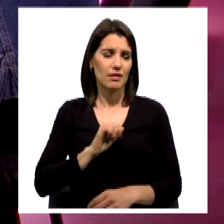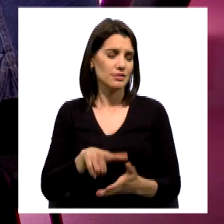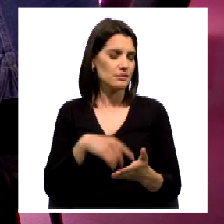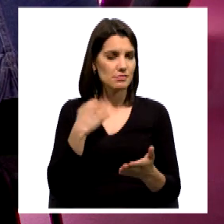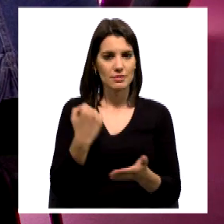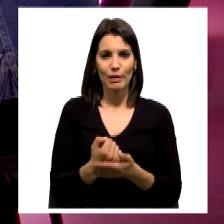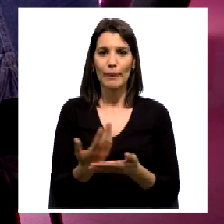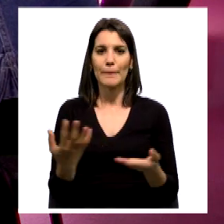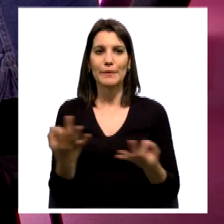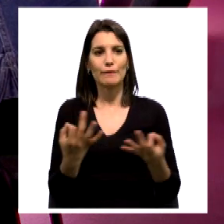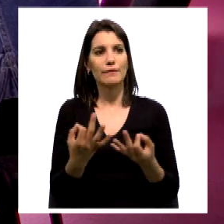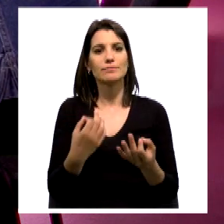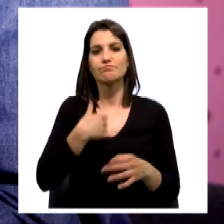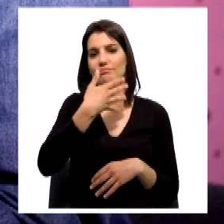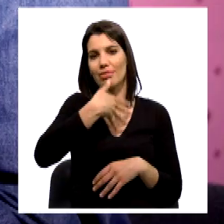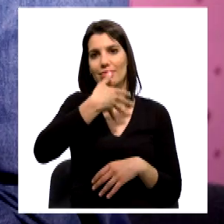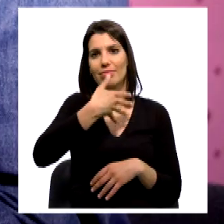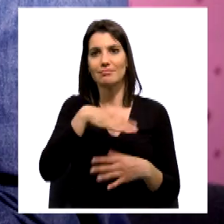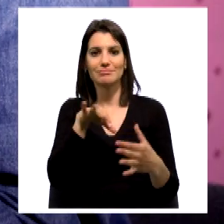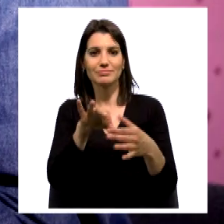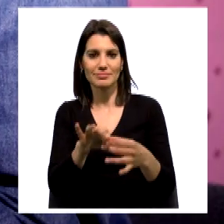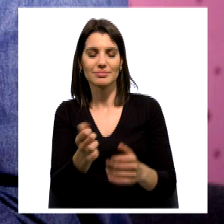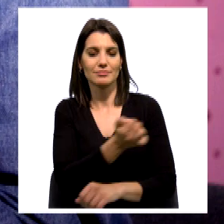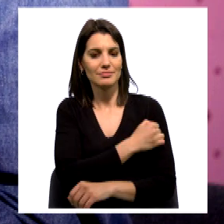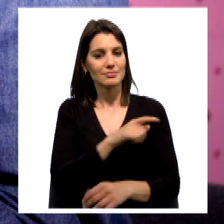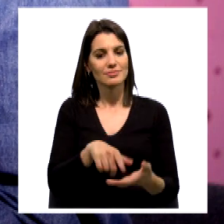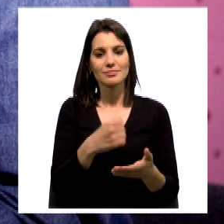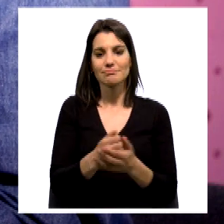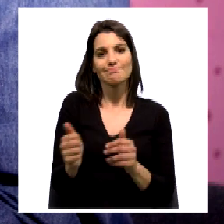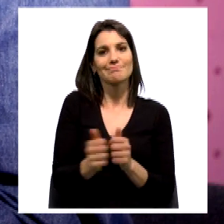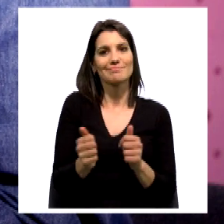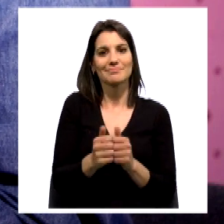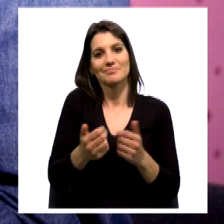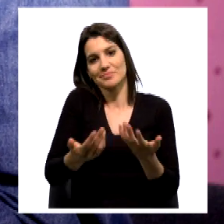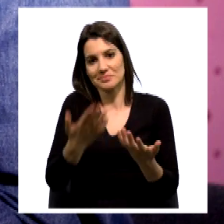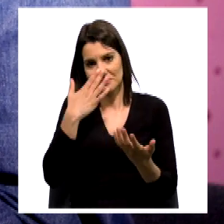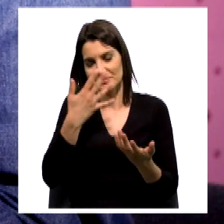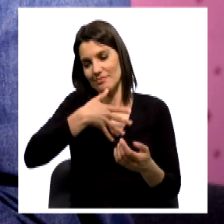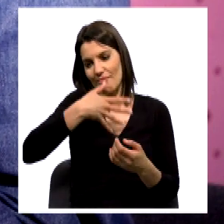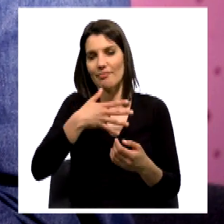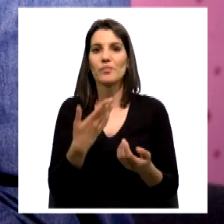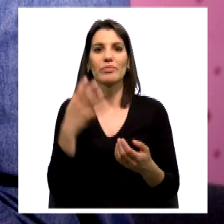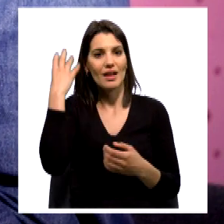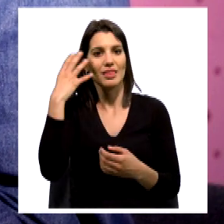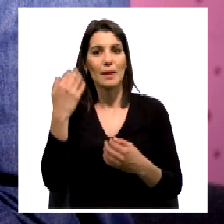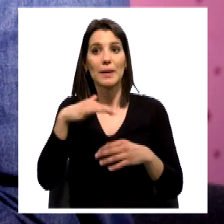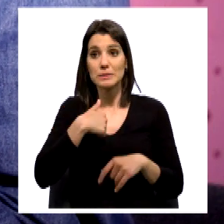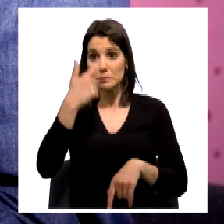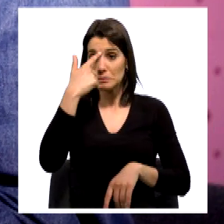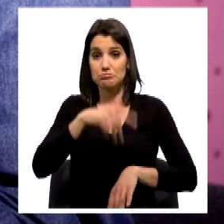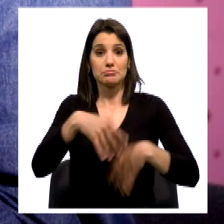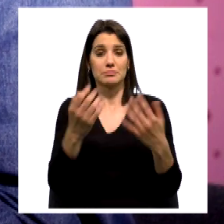casa, sempre fez parte do meu entretenimento, sempre me fez companhia, mas eu nunca me